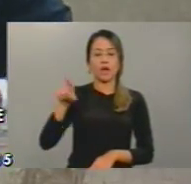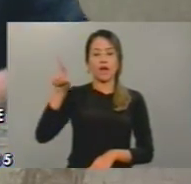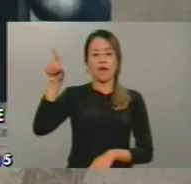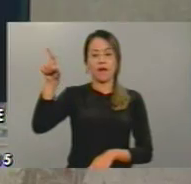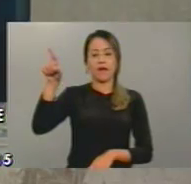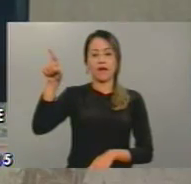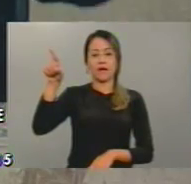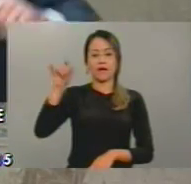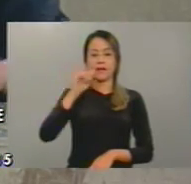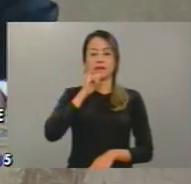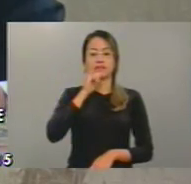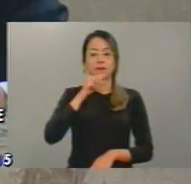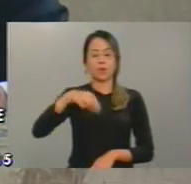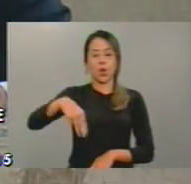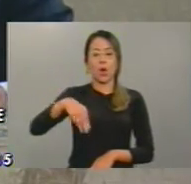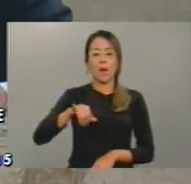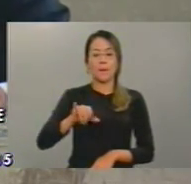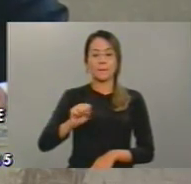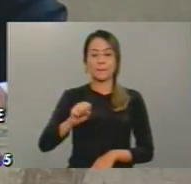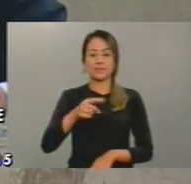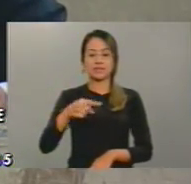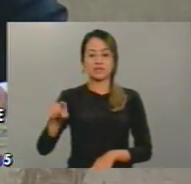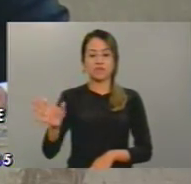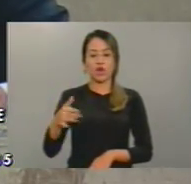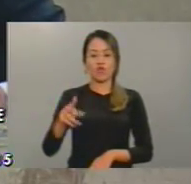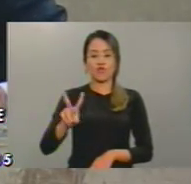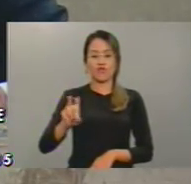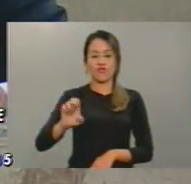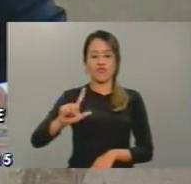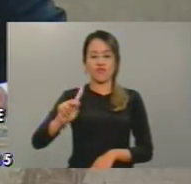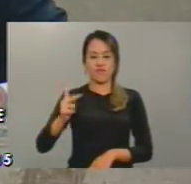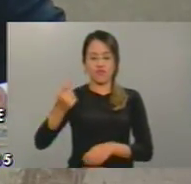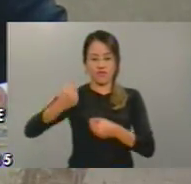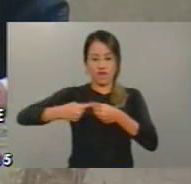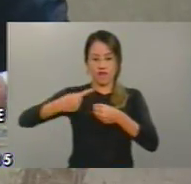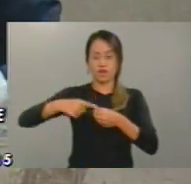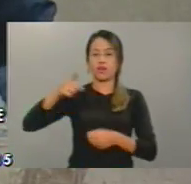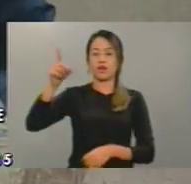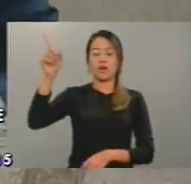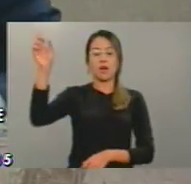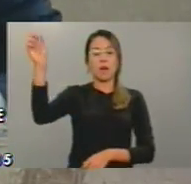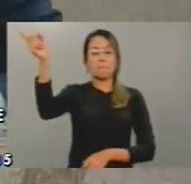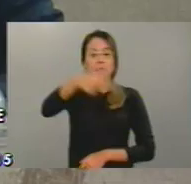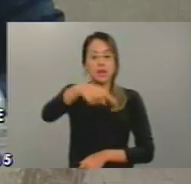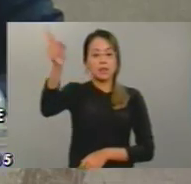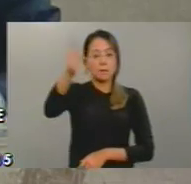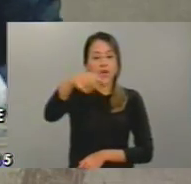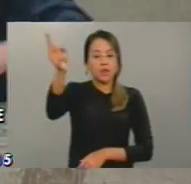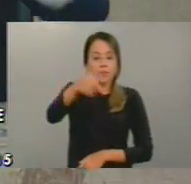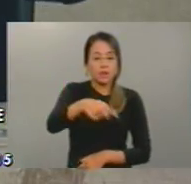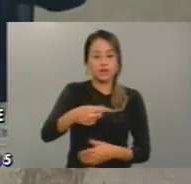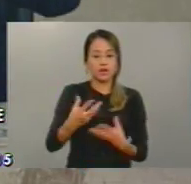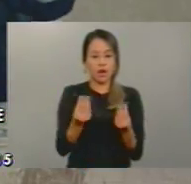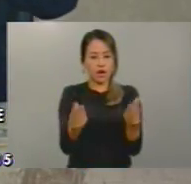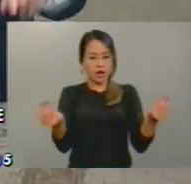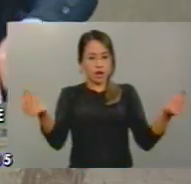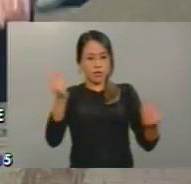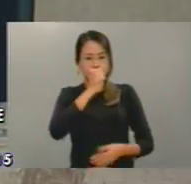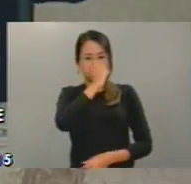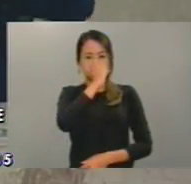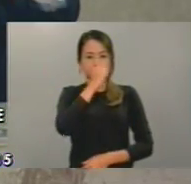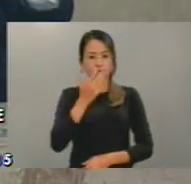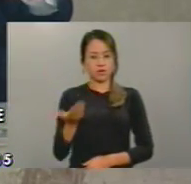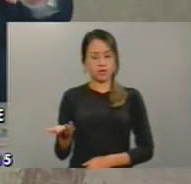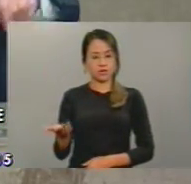Sobral não, lá de Missão Velha, e está mandando para cá, para as unidades aqui, ficando superlotadas, colocando garotos, onde tem uma unidade,